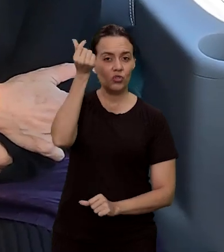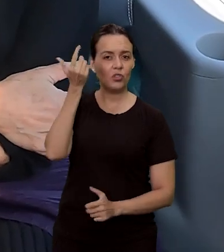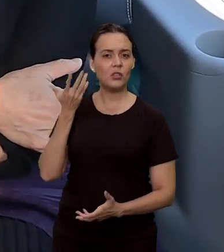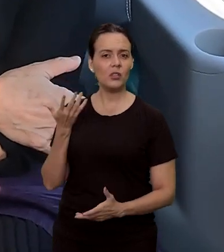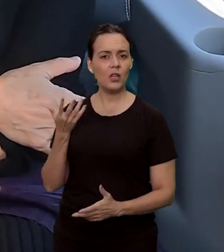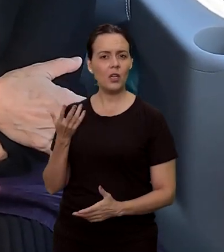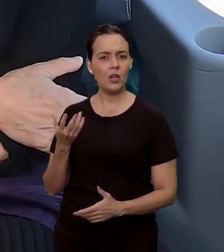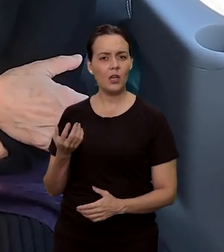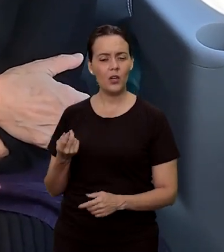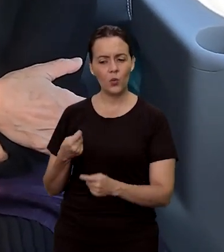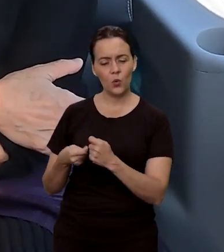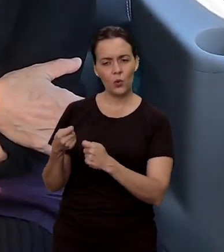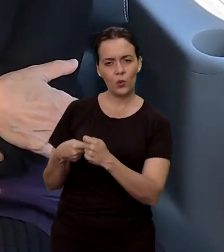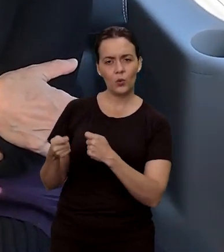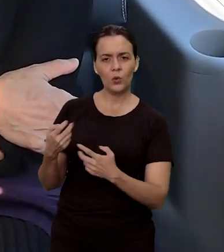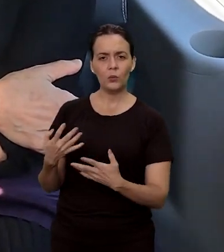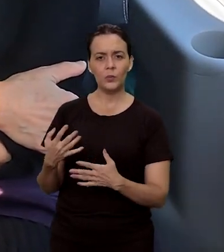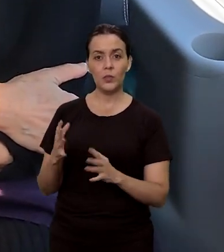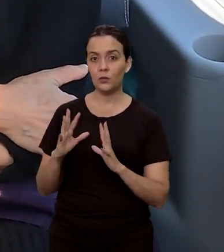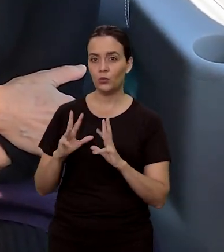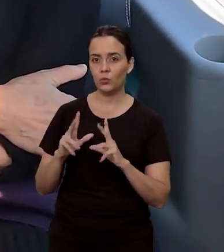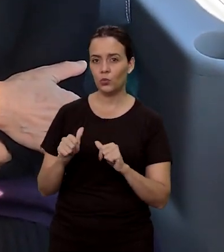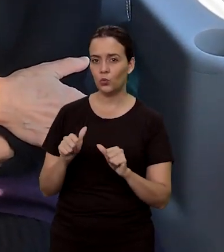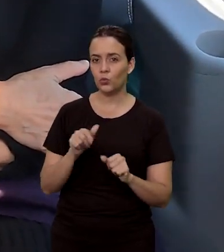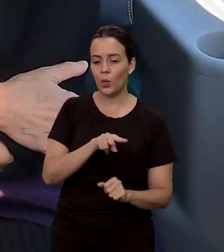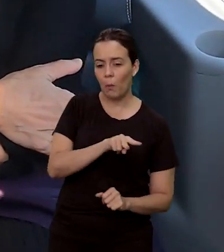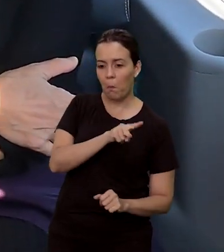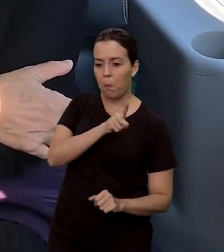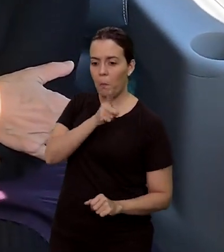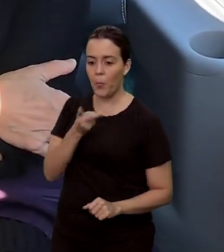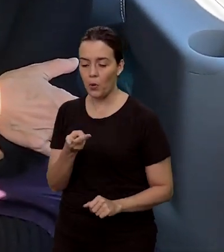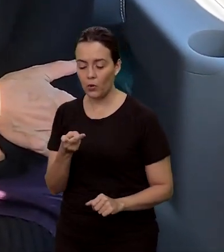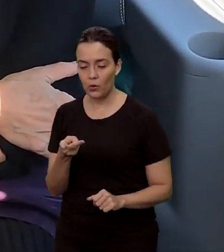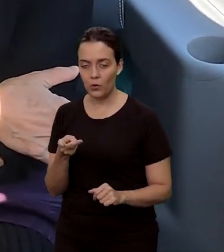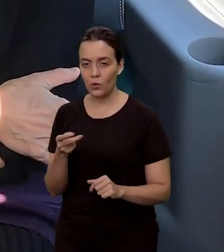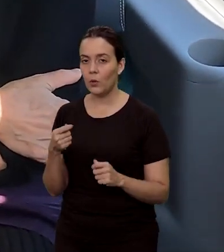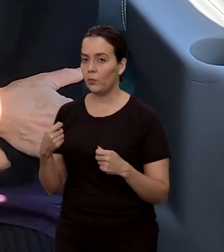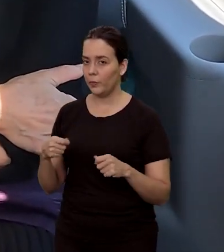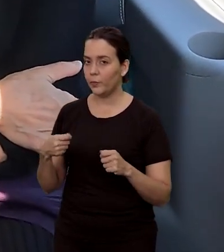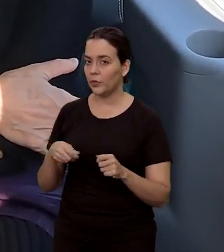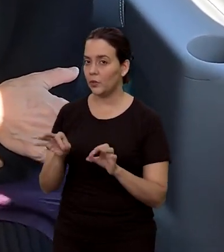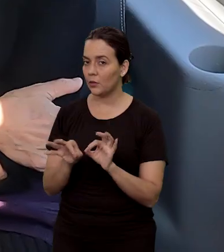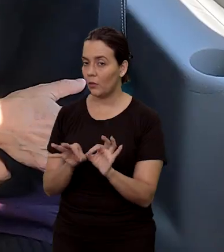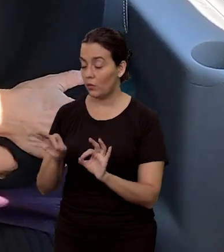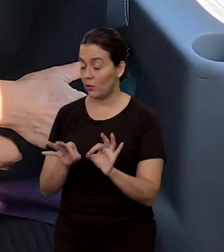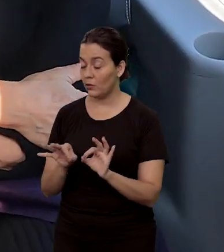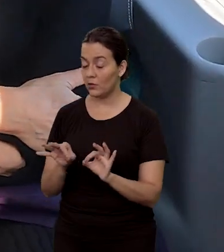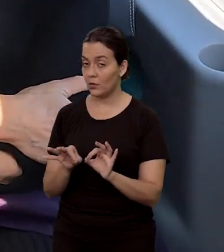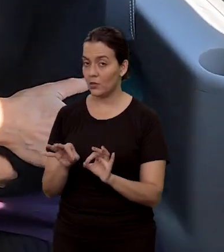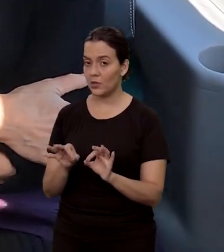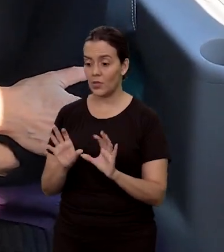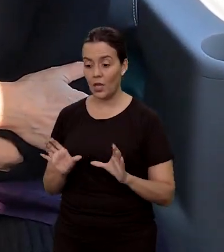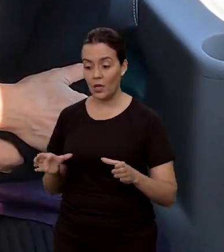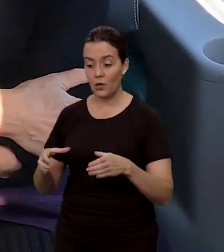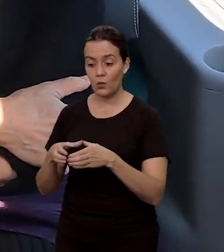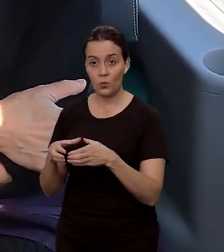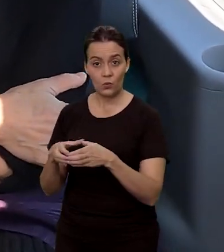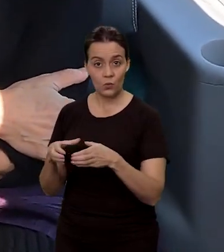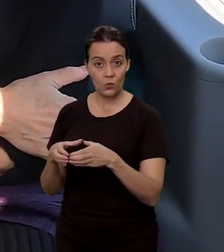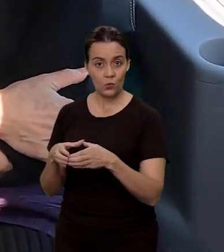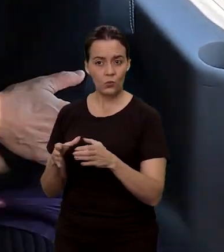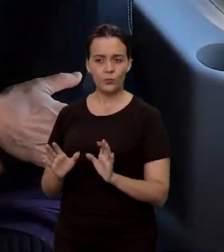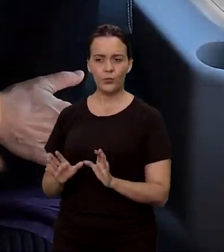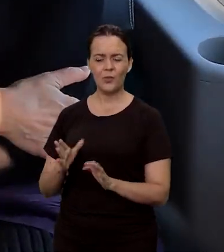na visão de transformação mesmo, objetiva, né? Organizando de alguma forma coletivos. E às vezes eu me